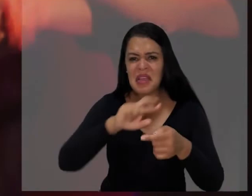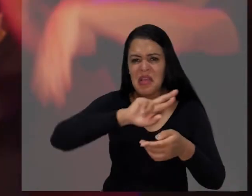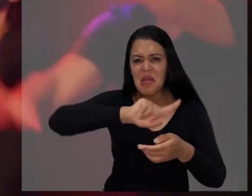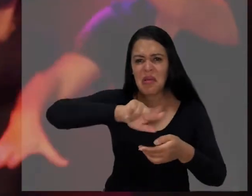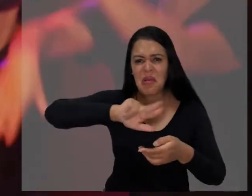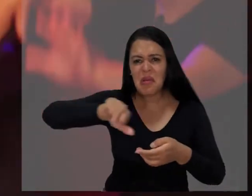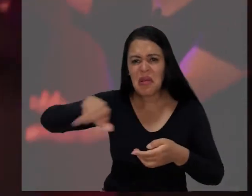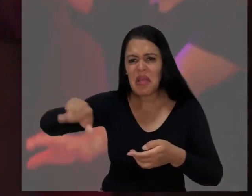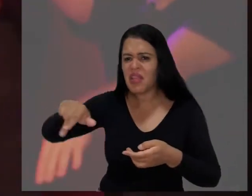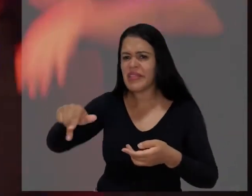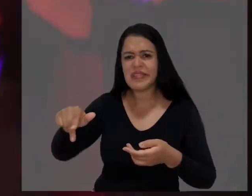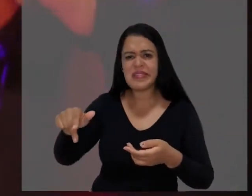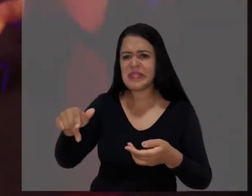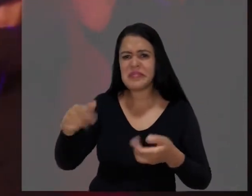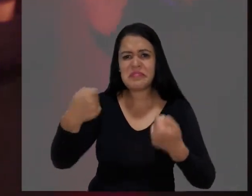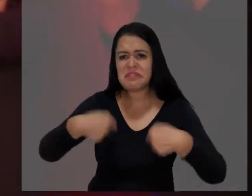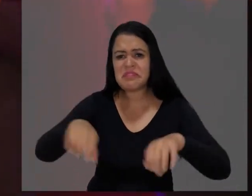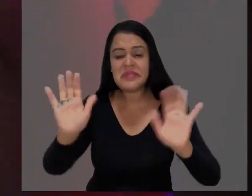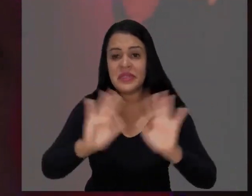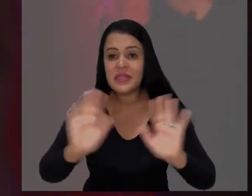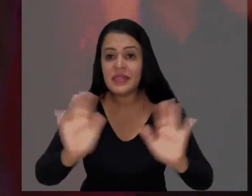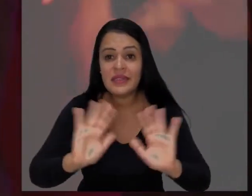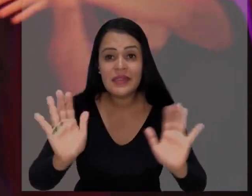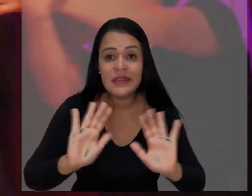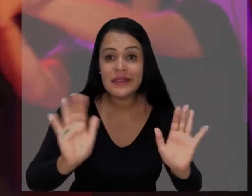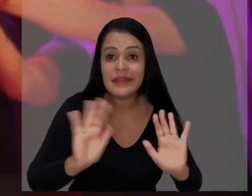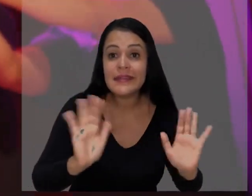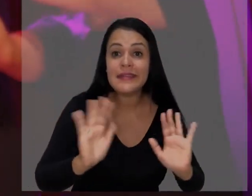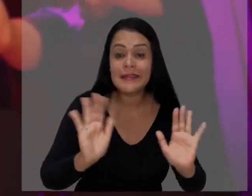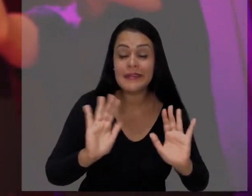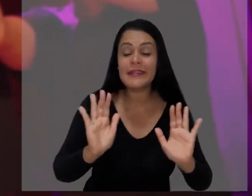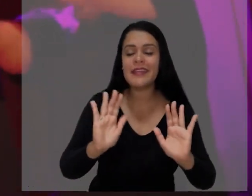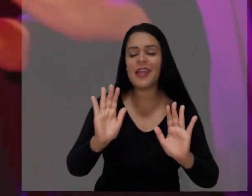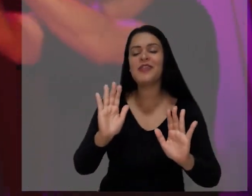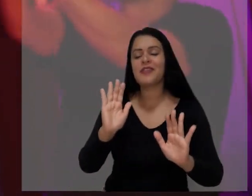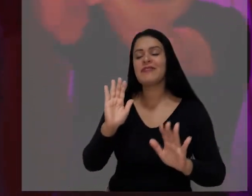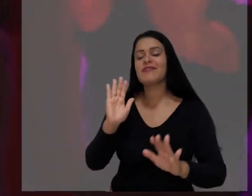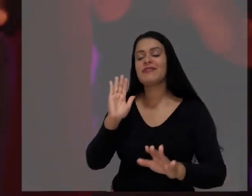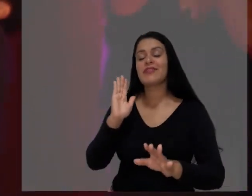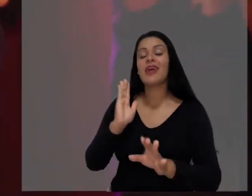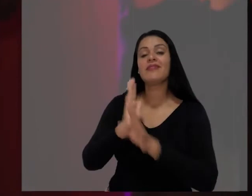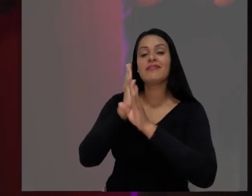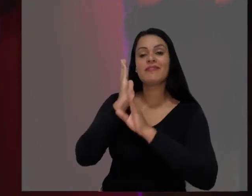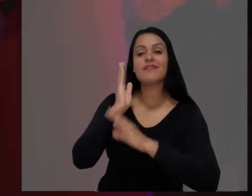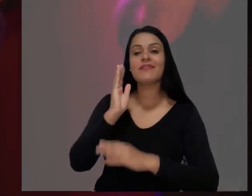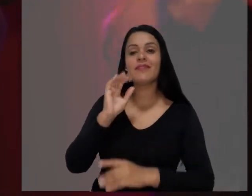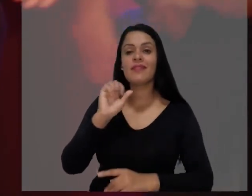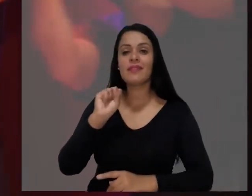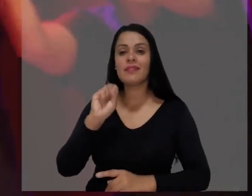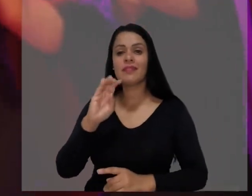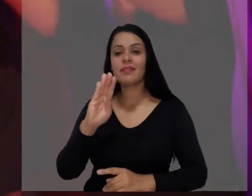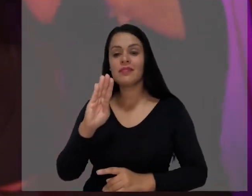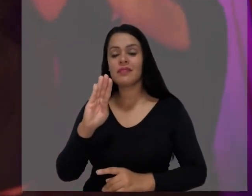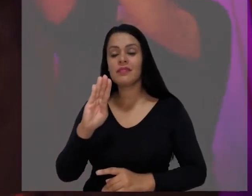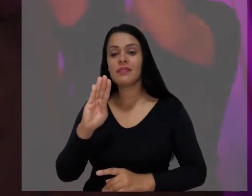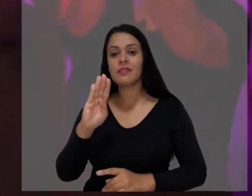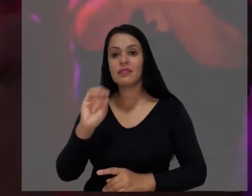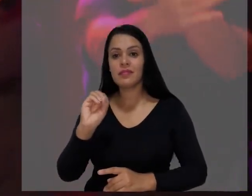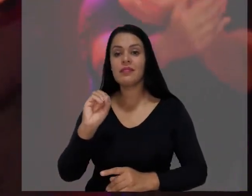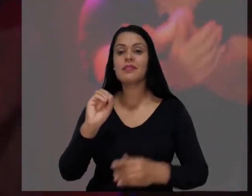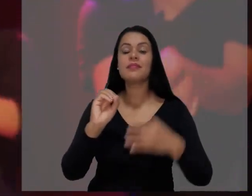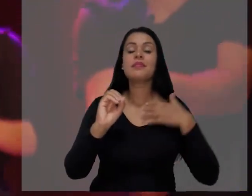coisa inútil? Me dá um sossego, isso eu já achei no sebo. Lembre-se que o